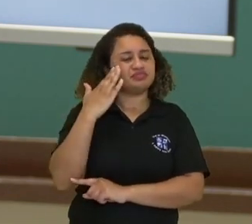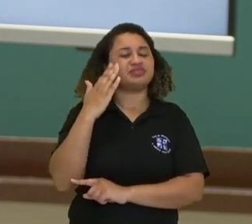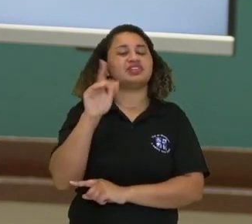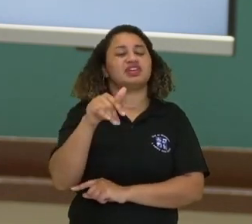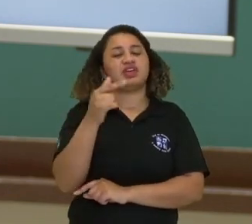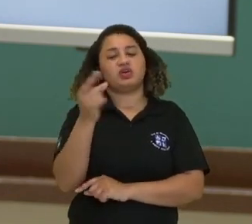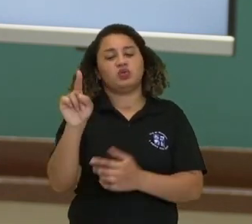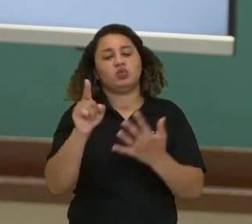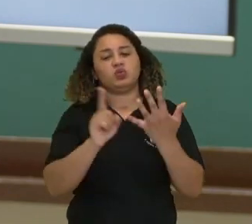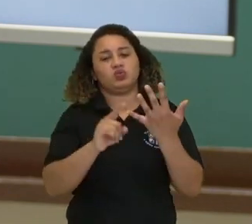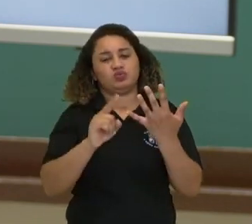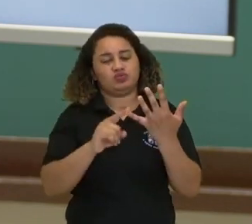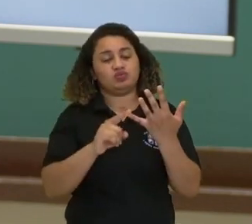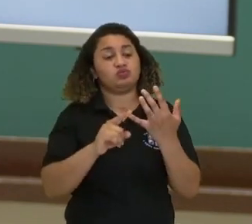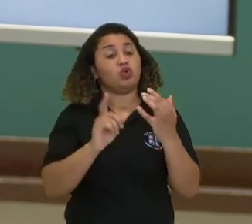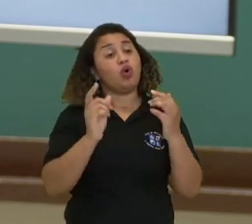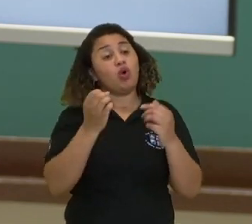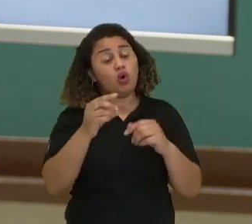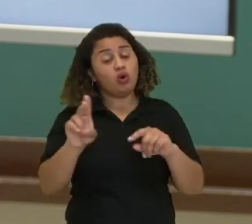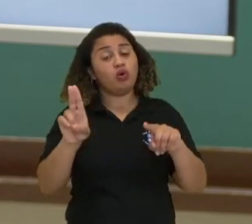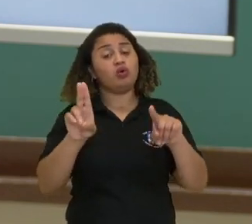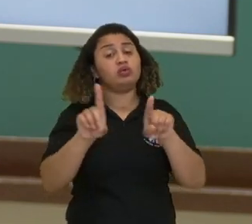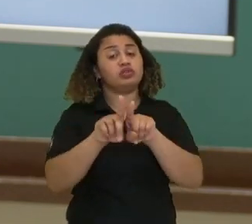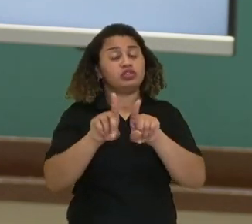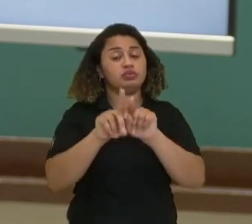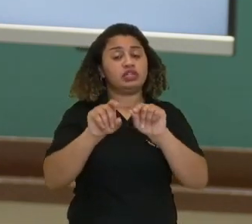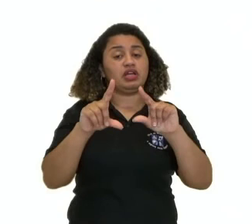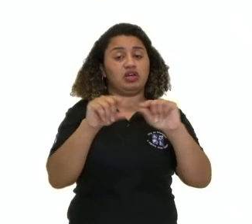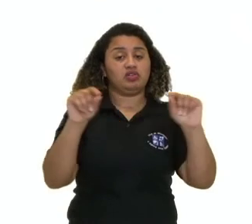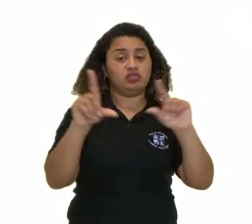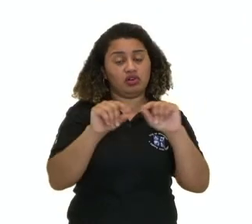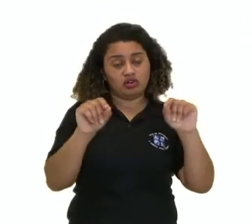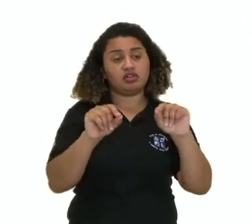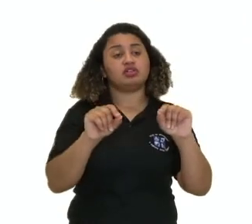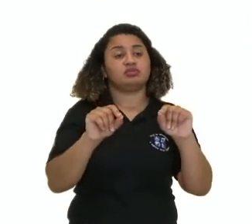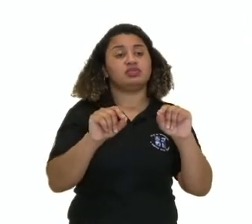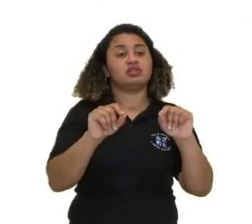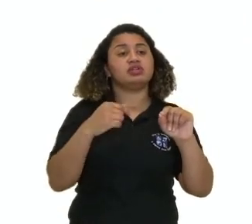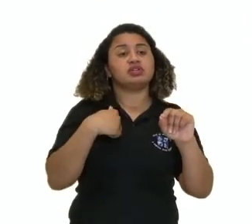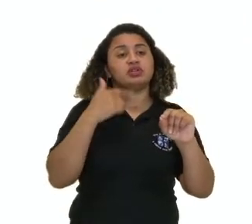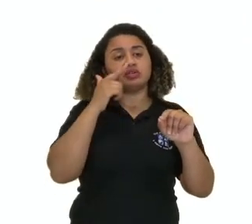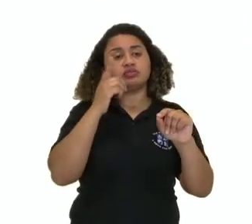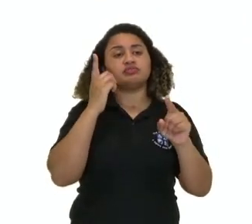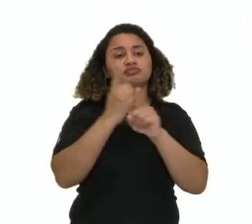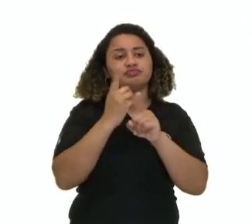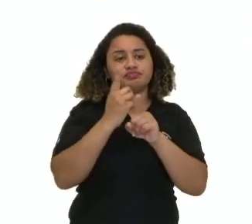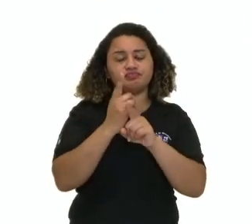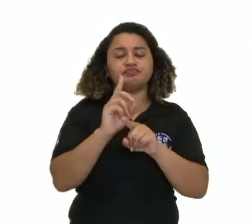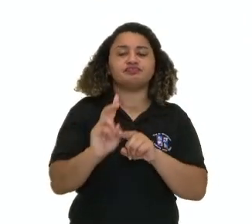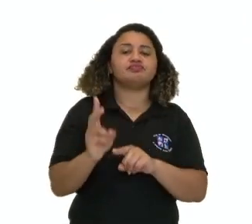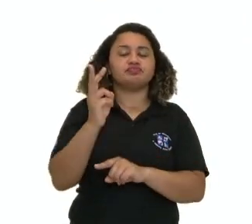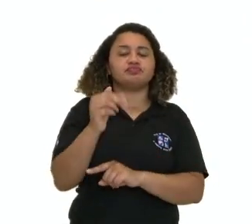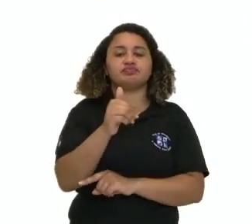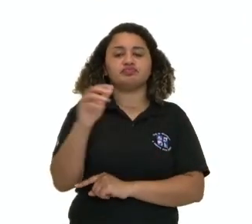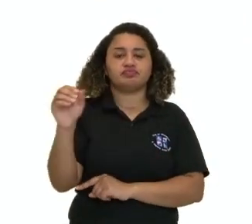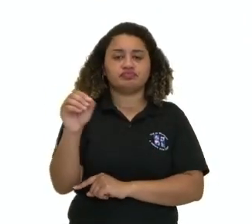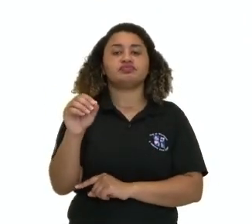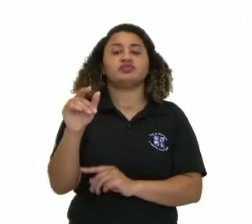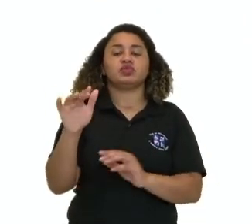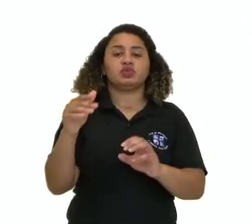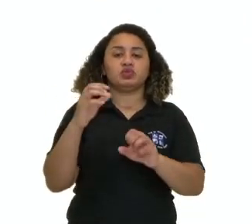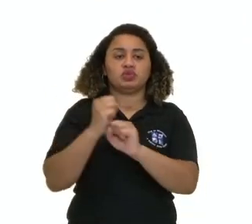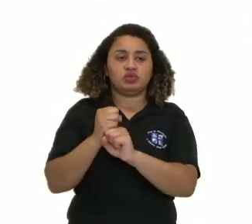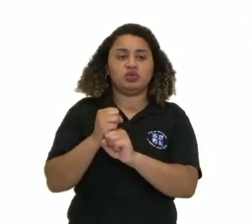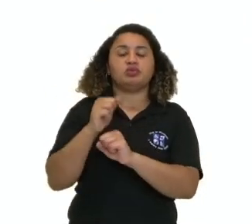fórmula, mas não precisa, né? Ó, o A4 é 1.200, a minha razão a gente já sabe que é 100, então acrescentei 100